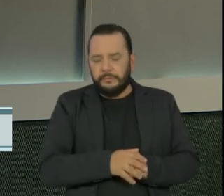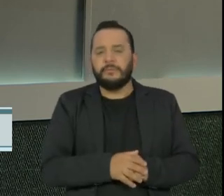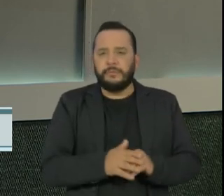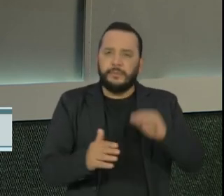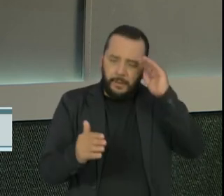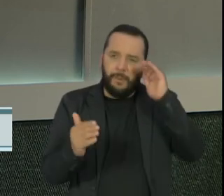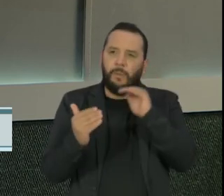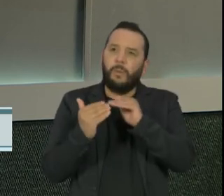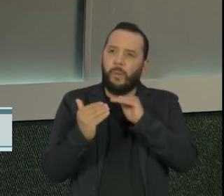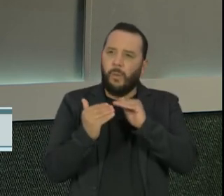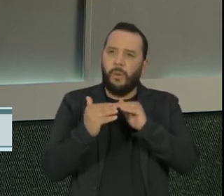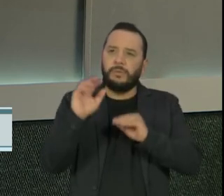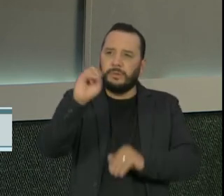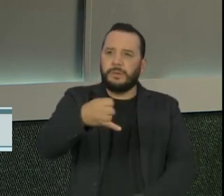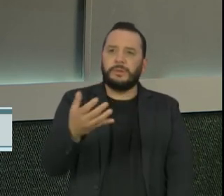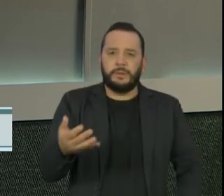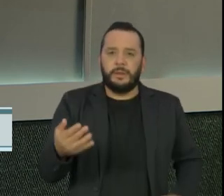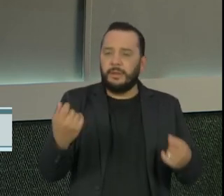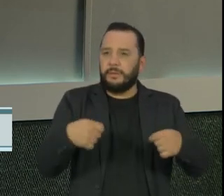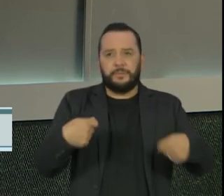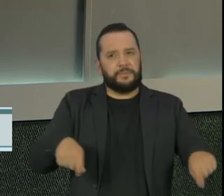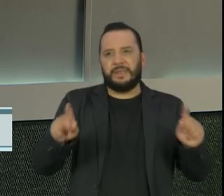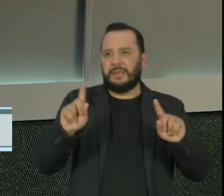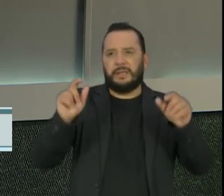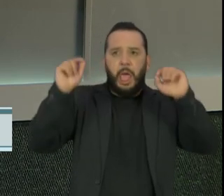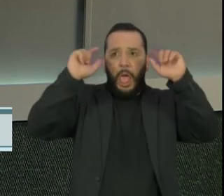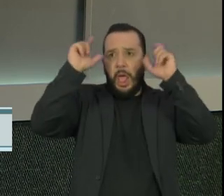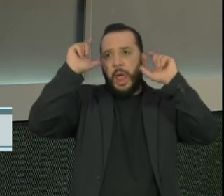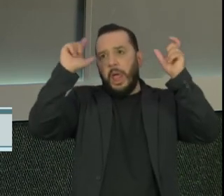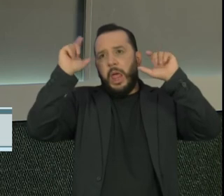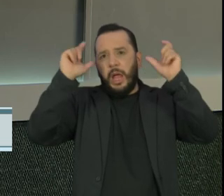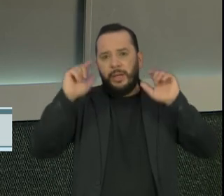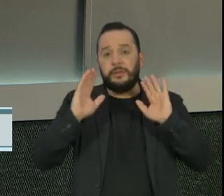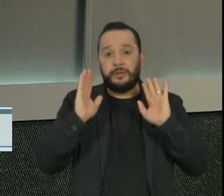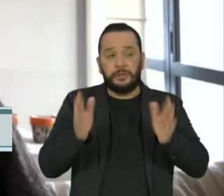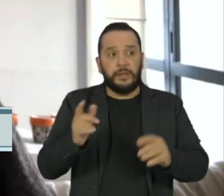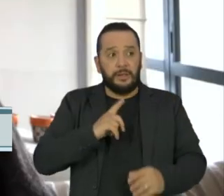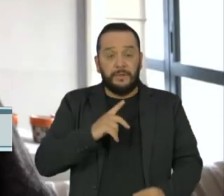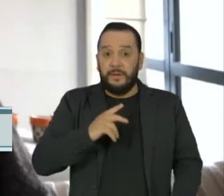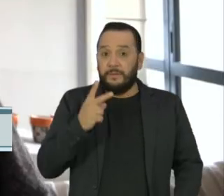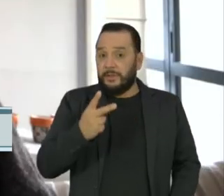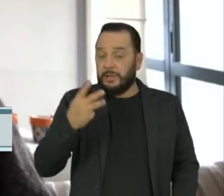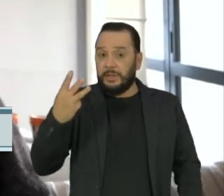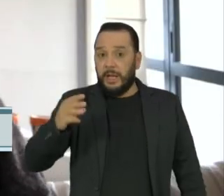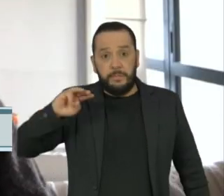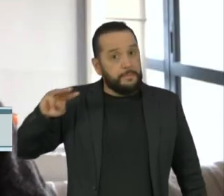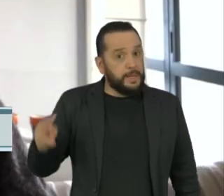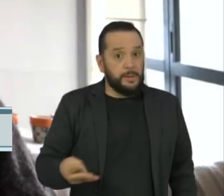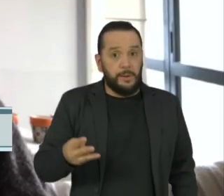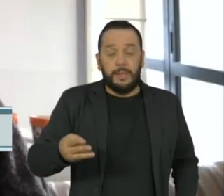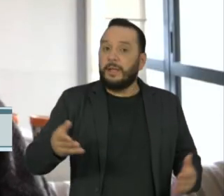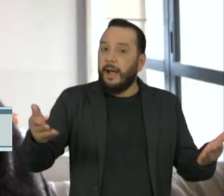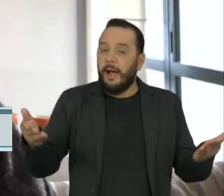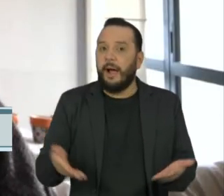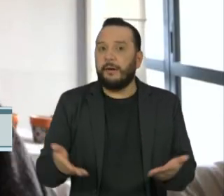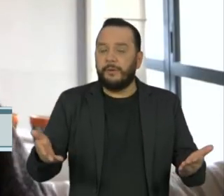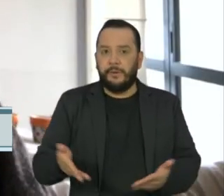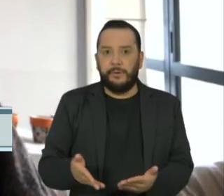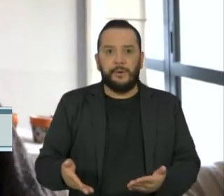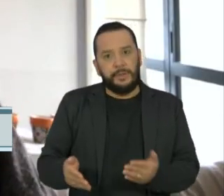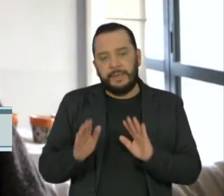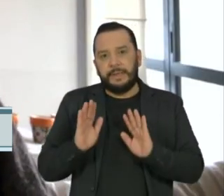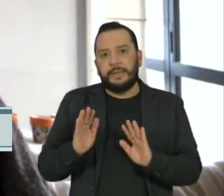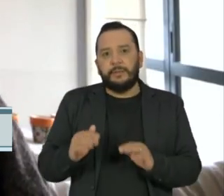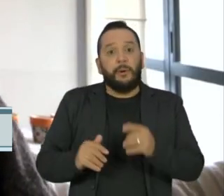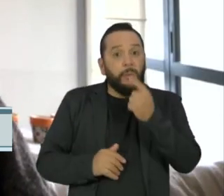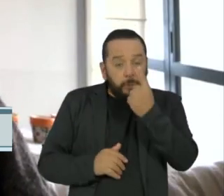assim, certamente não é... Como ela disse, nós temos mais de 23 milhões de casos e agora começam a se detectar os casos de